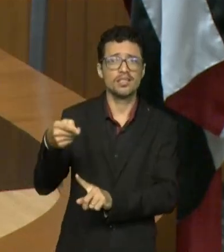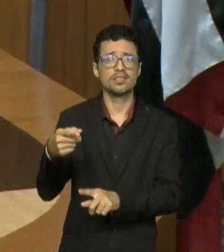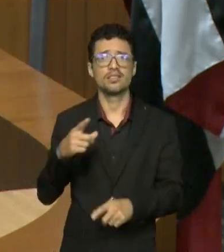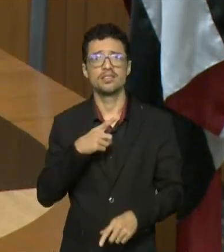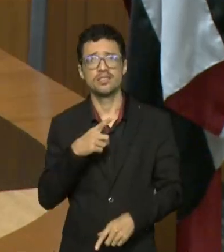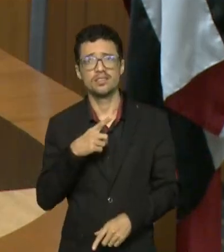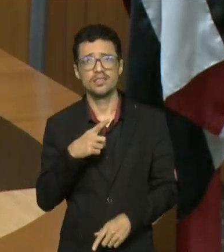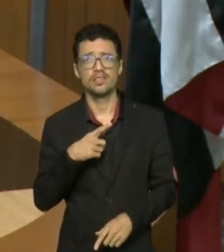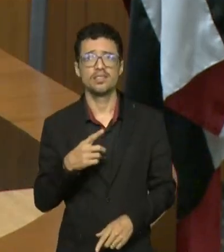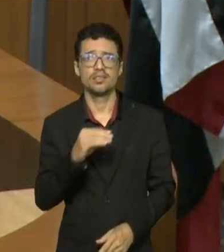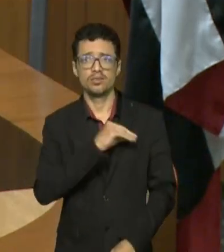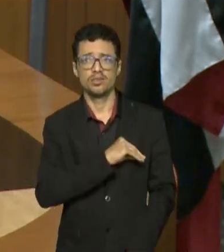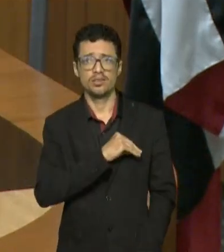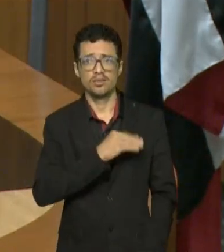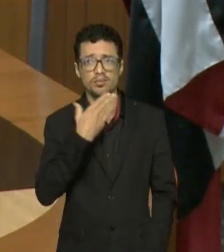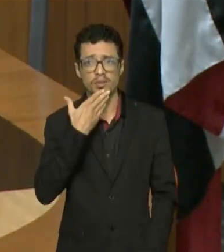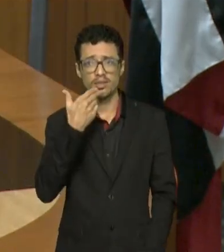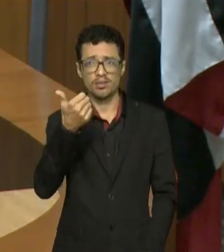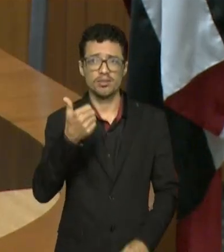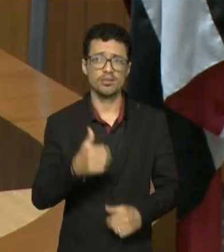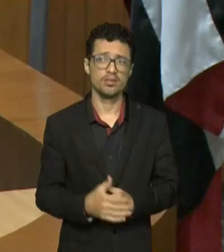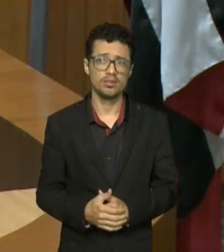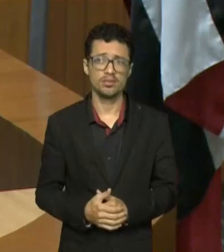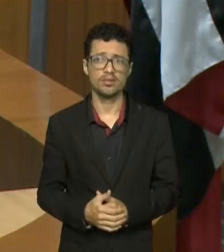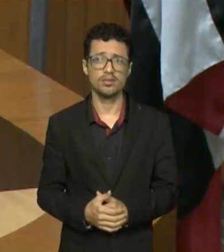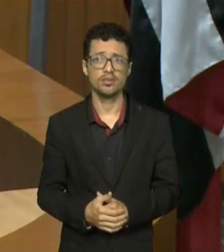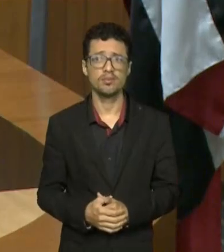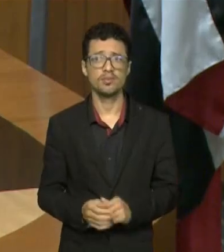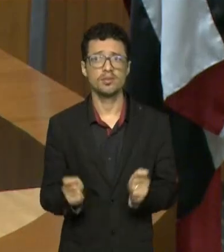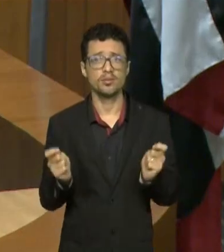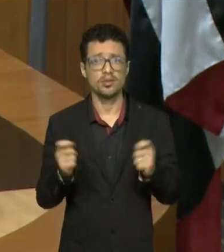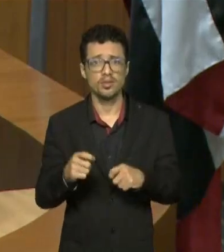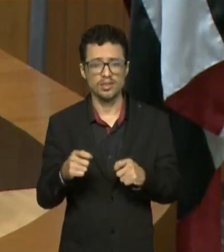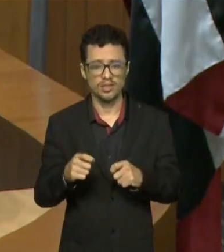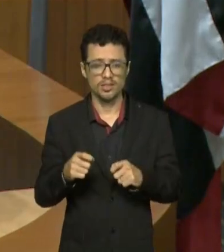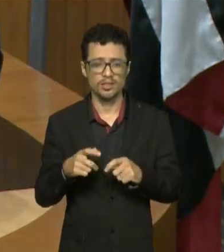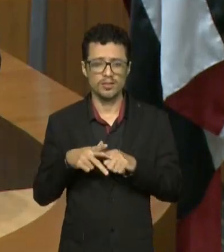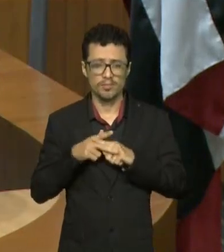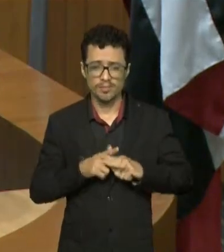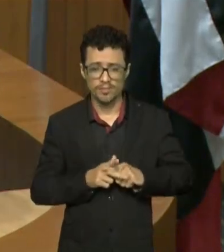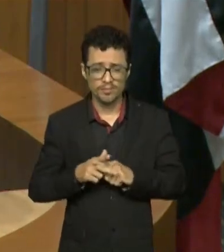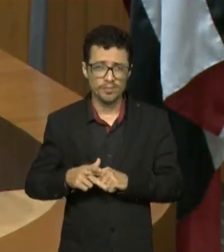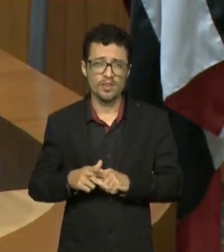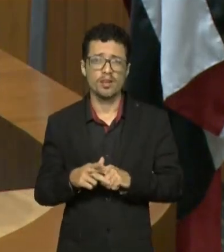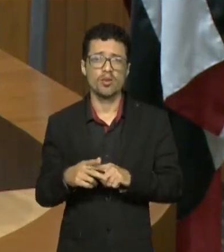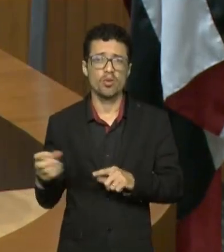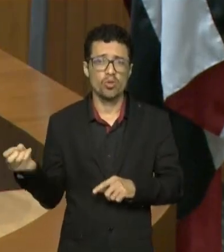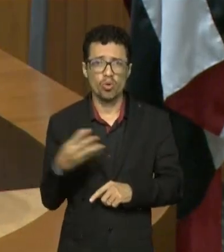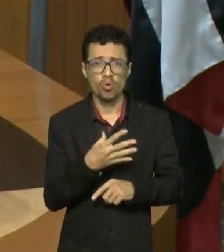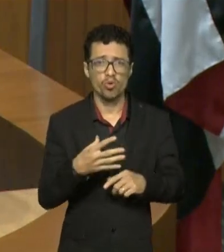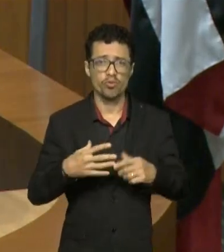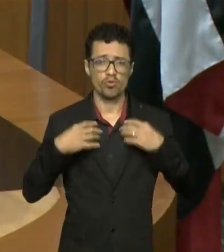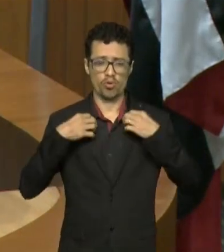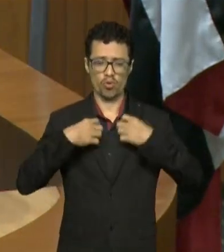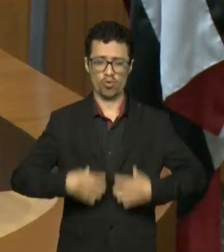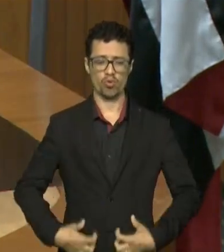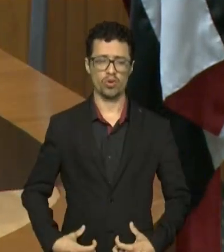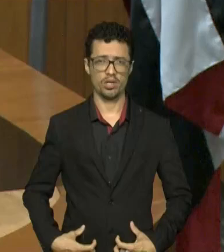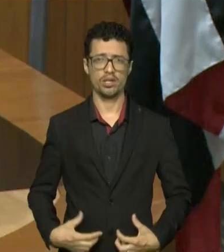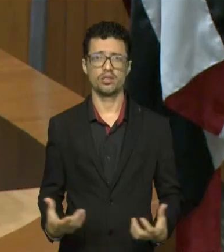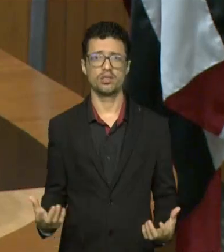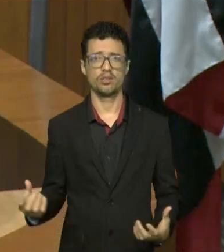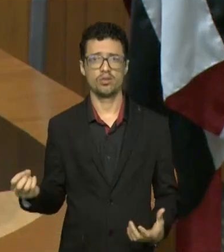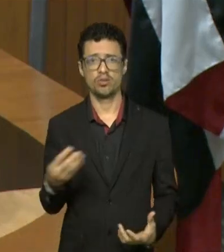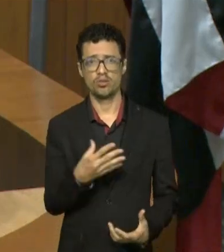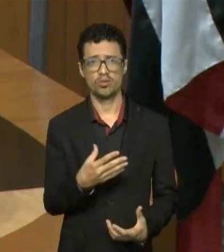financeira, ou eu buscar renovar os coletes da tropa? Eu estou fazendo aí o processo,